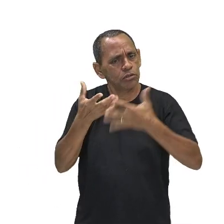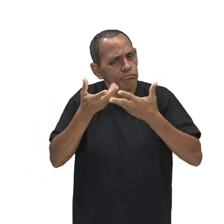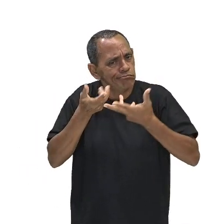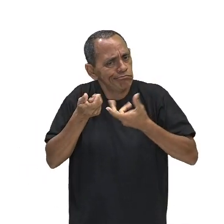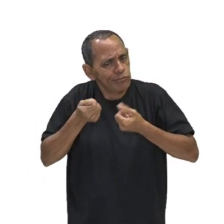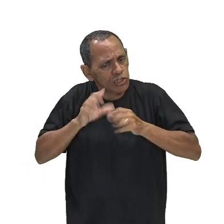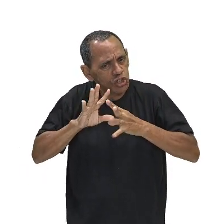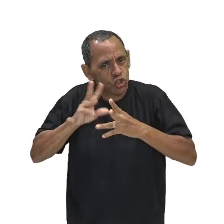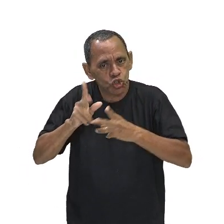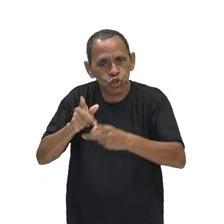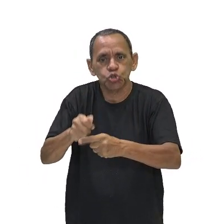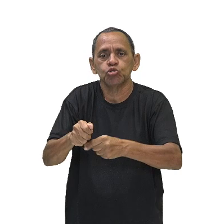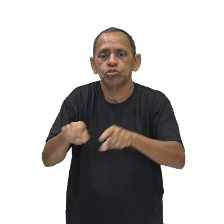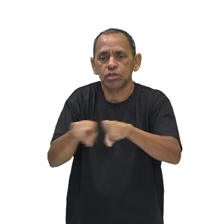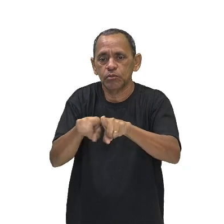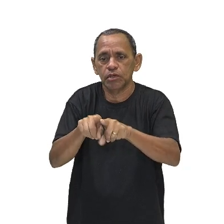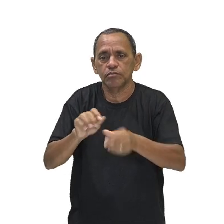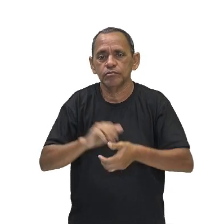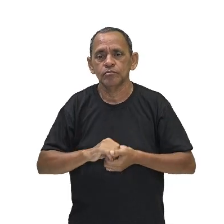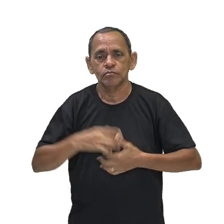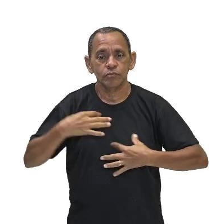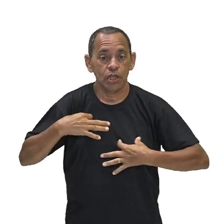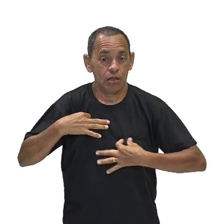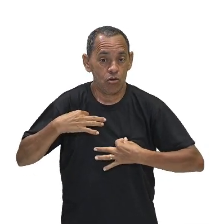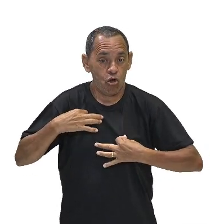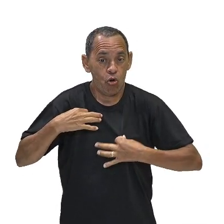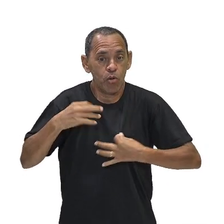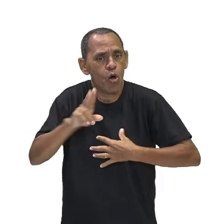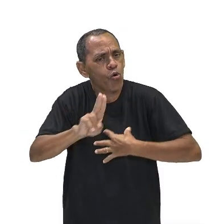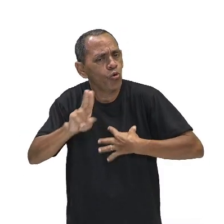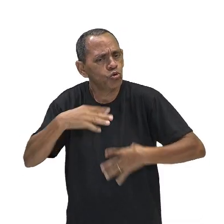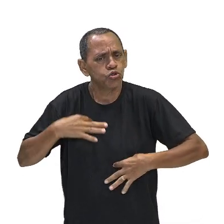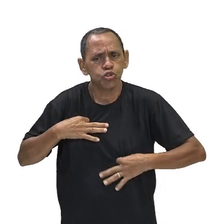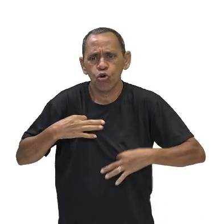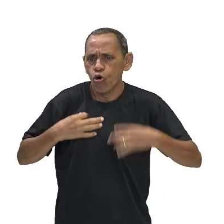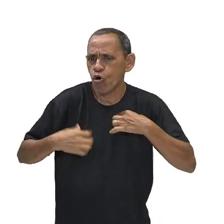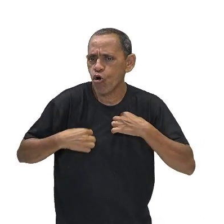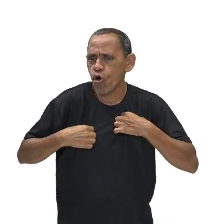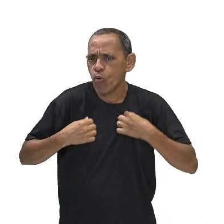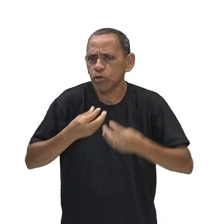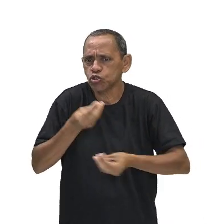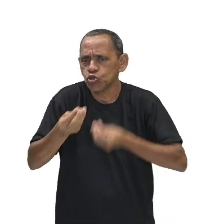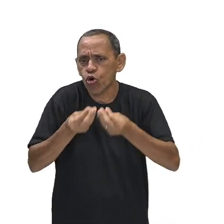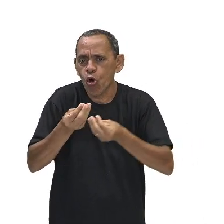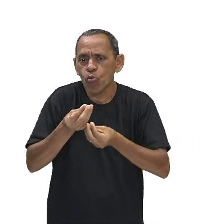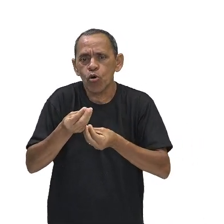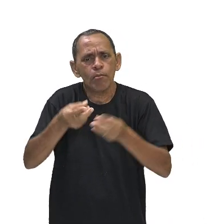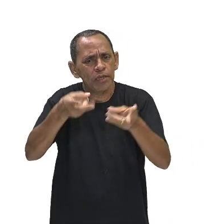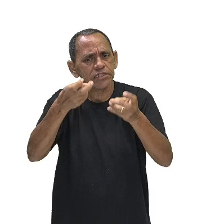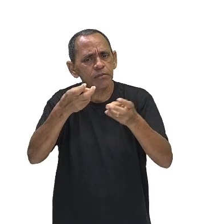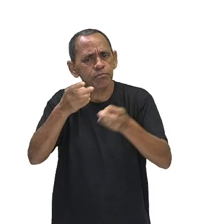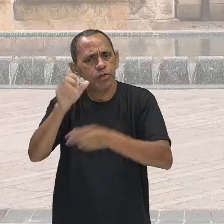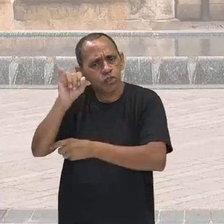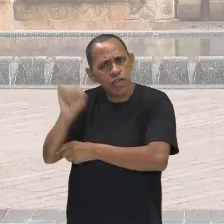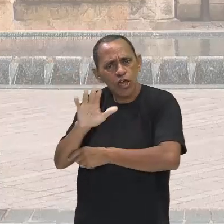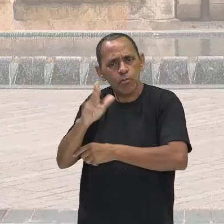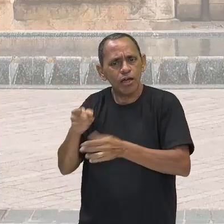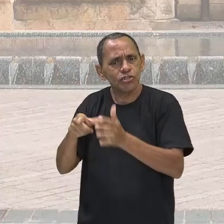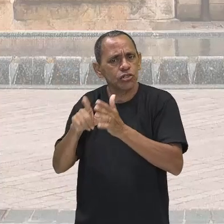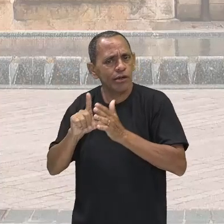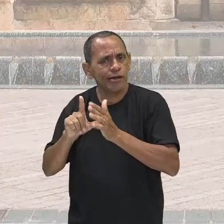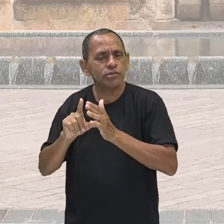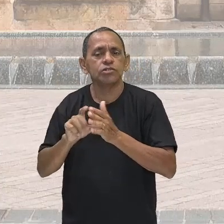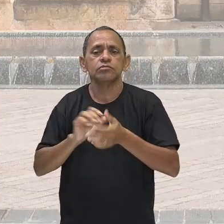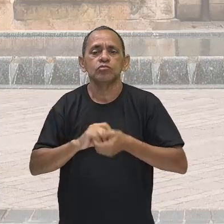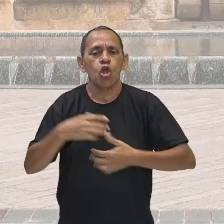todos. Vestimentas, a utilização de vestimentas, como visto daquela figura, né? Roupas que são